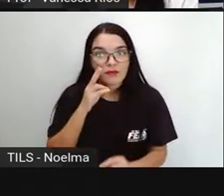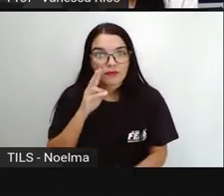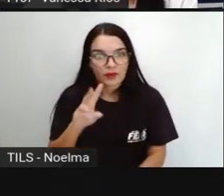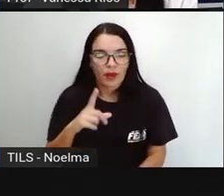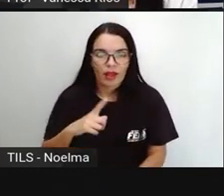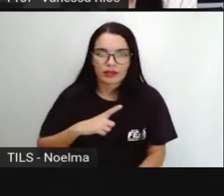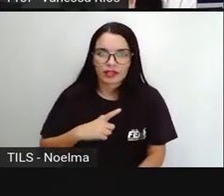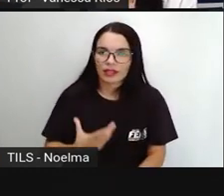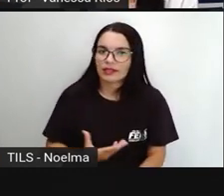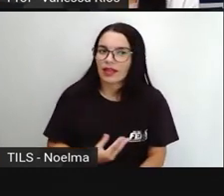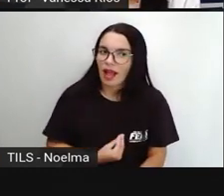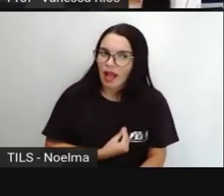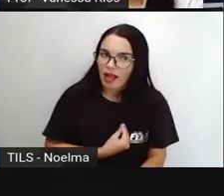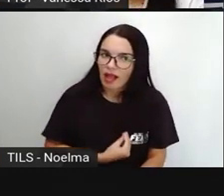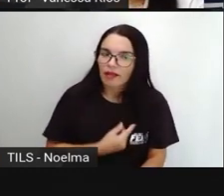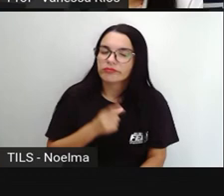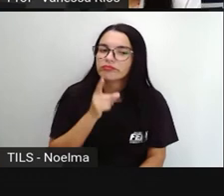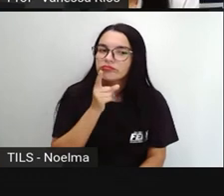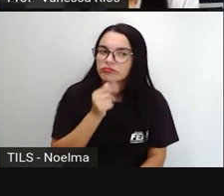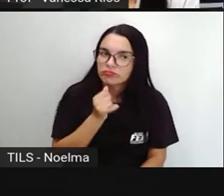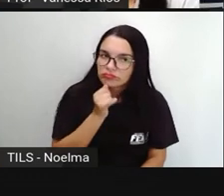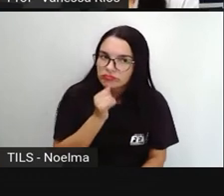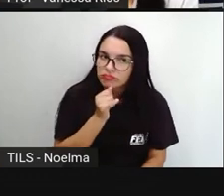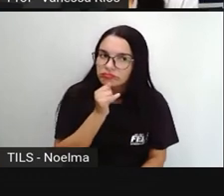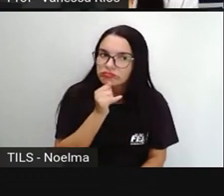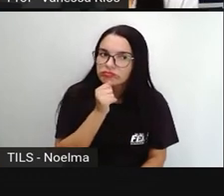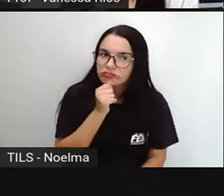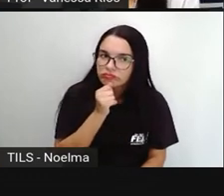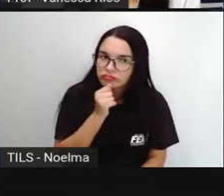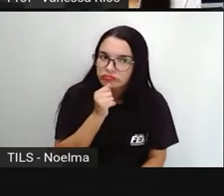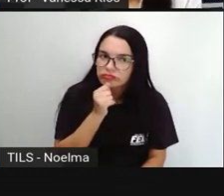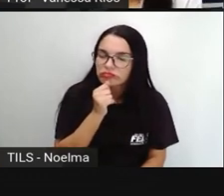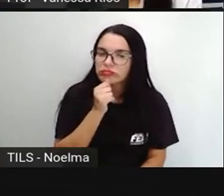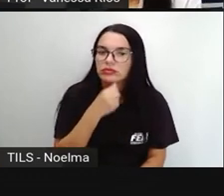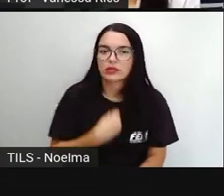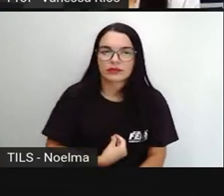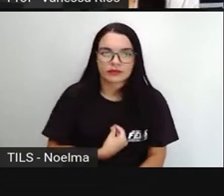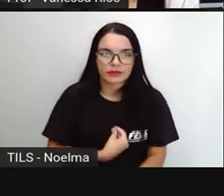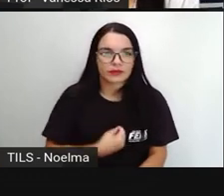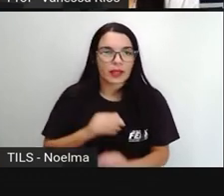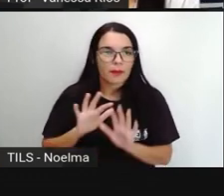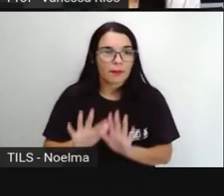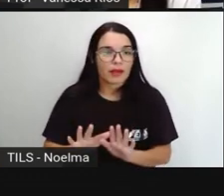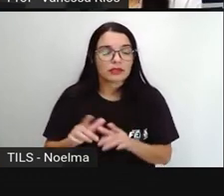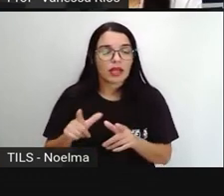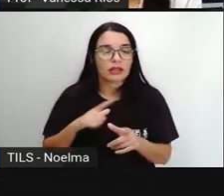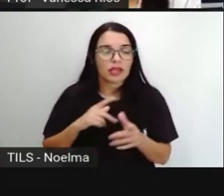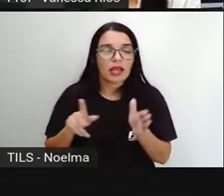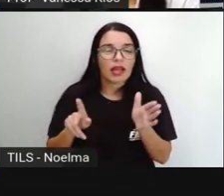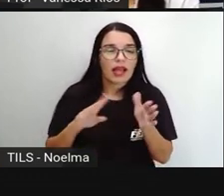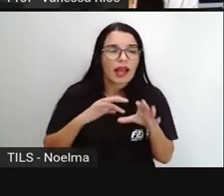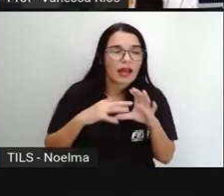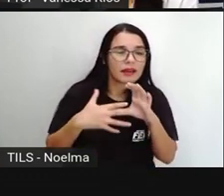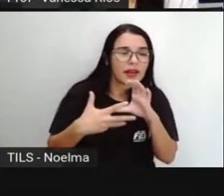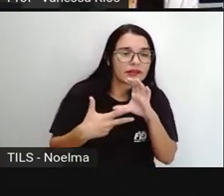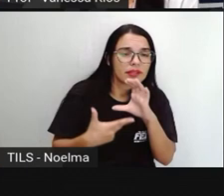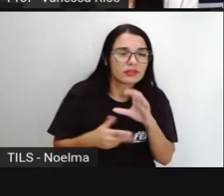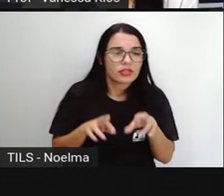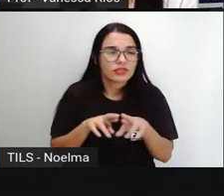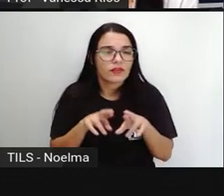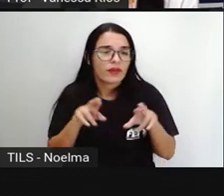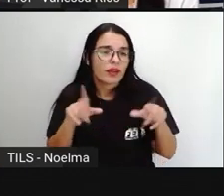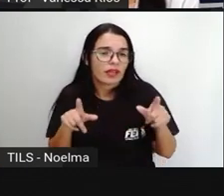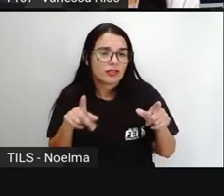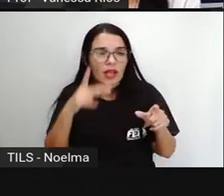grupos sociais que vivem como nômades, embora com características, né, com formas diferentes do que